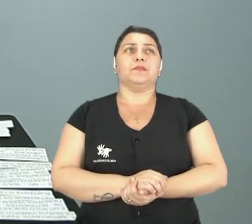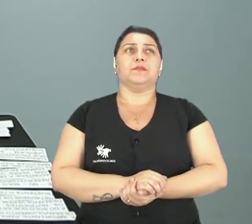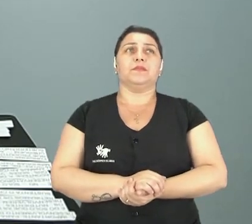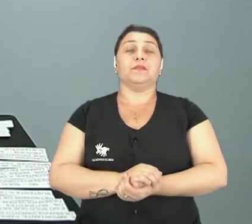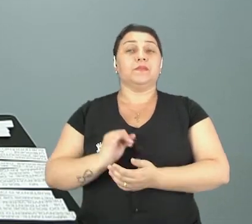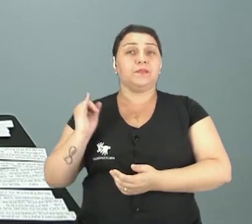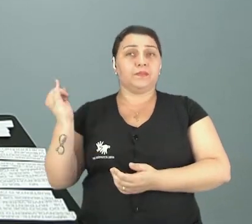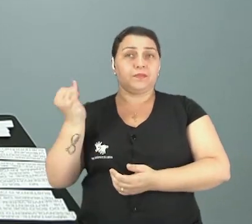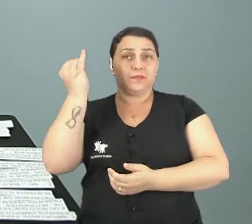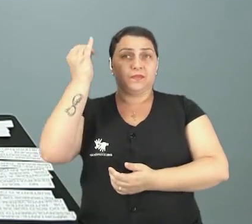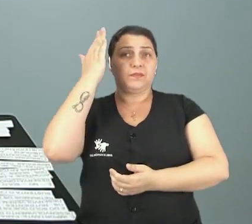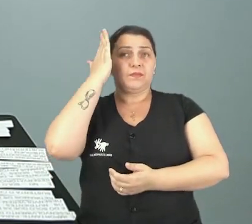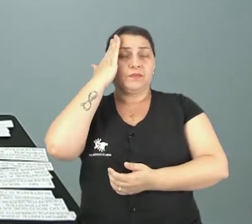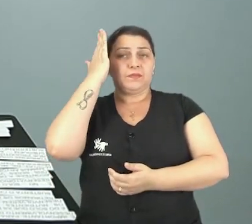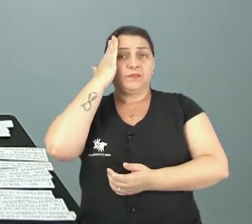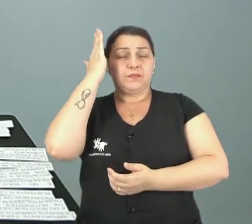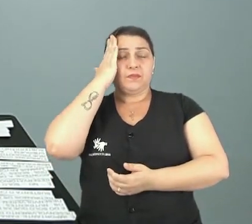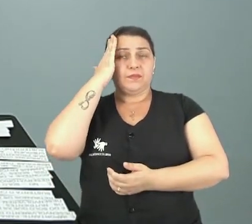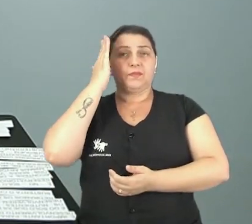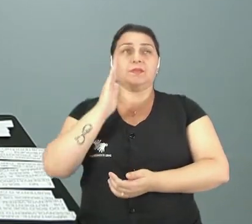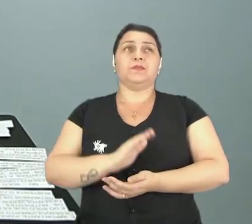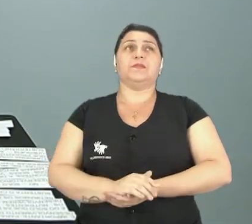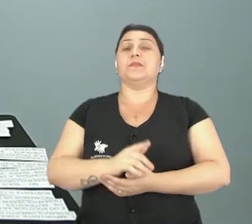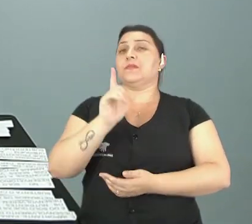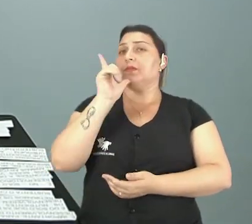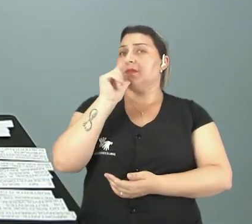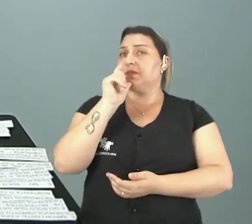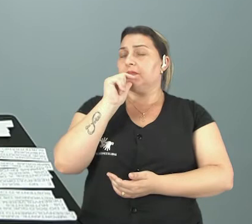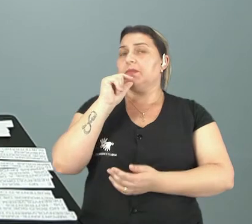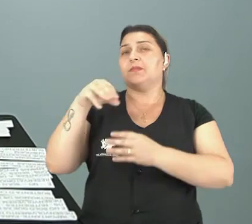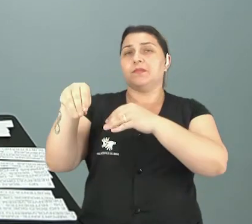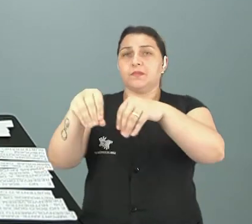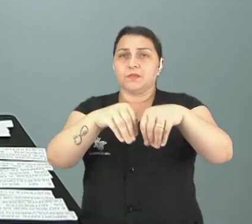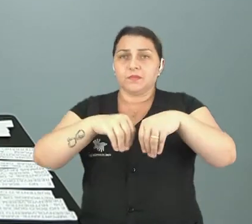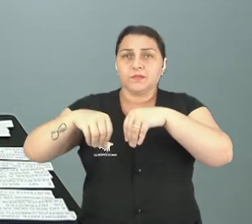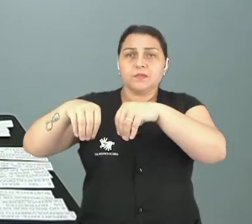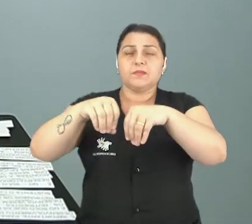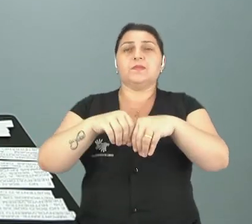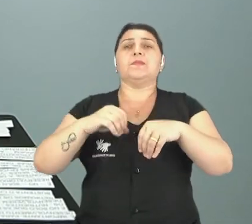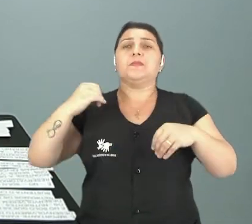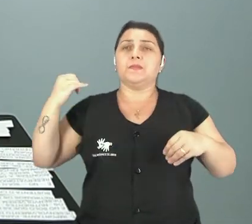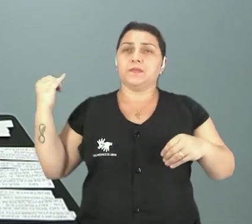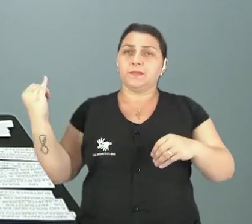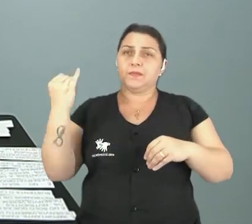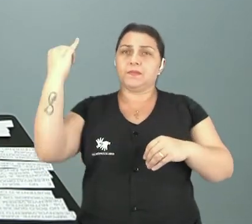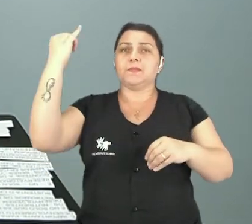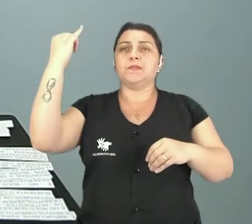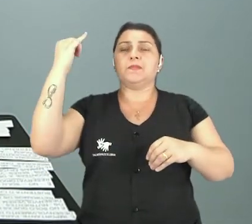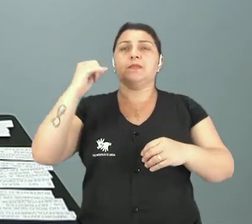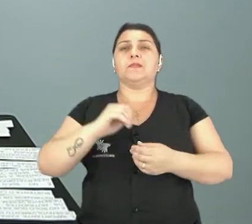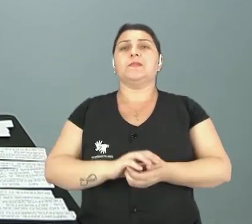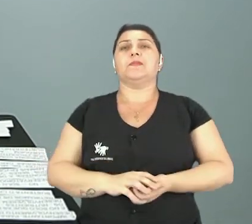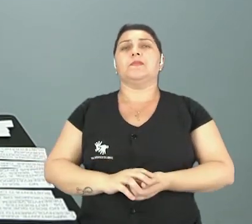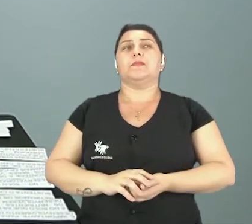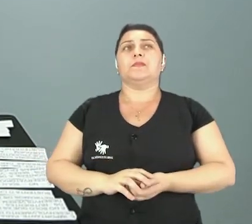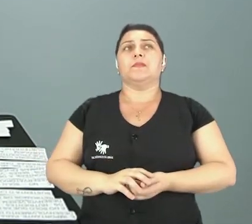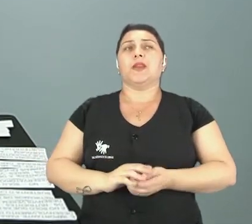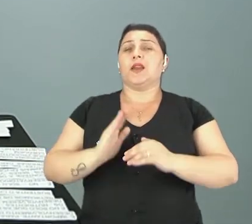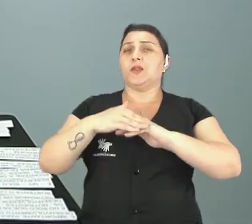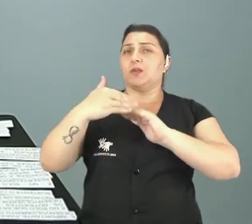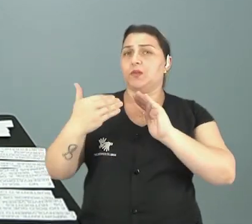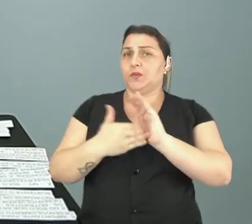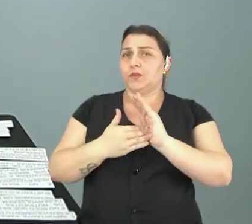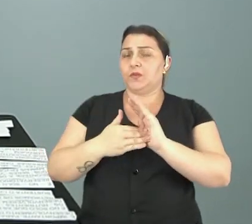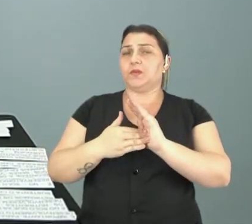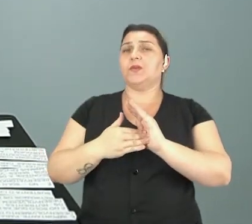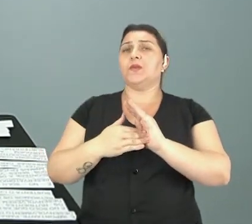o importante é saber que a água e o solo, eles são fundamentais para tudo que se